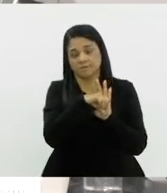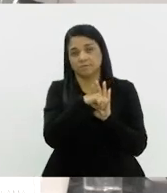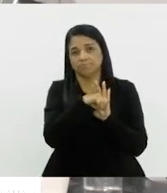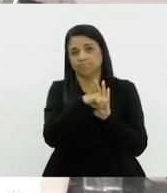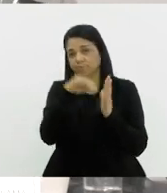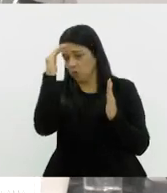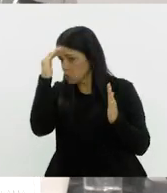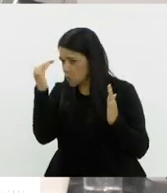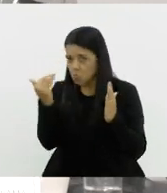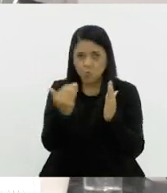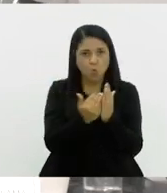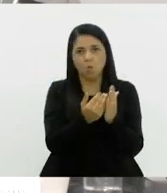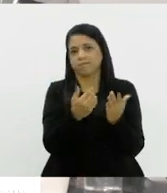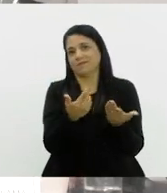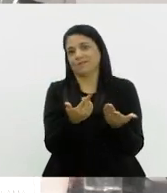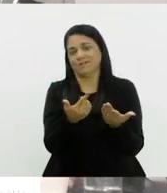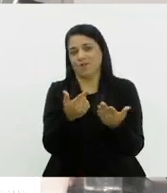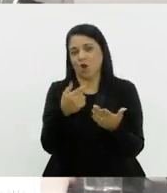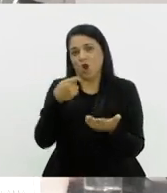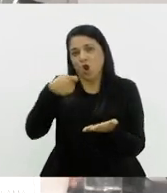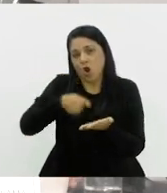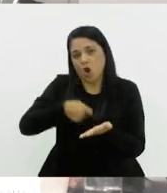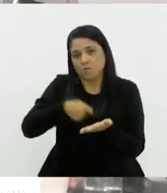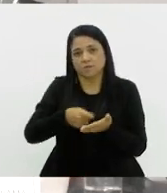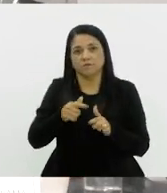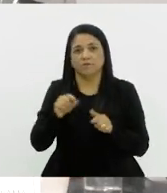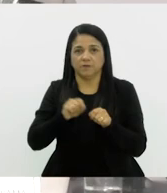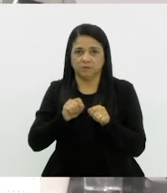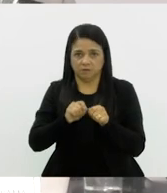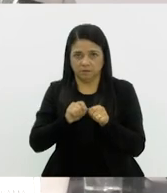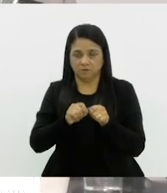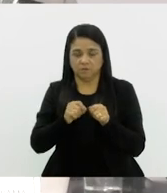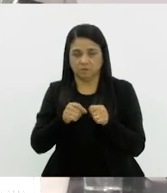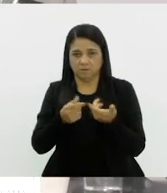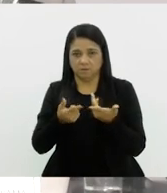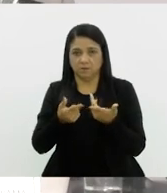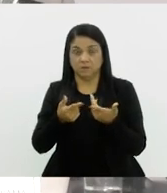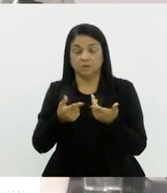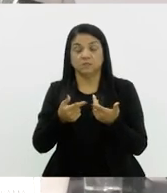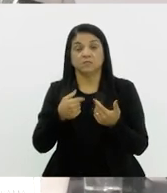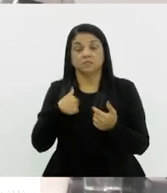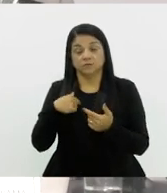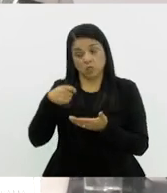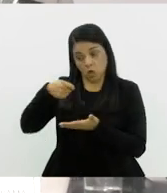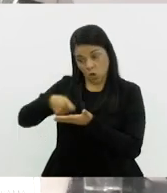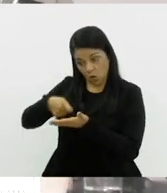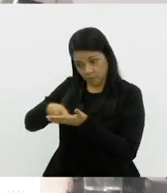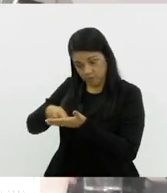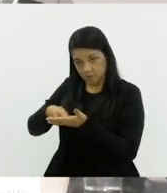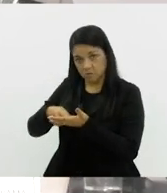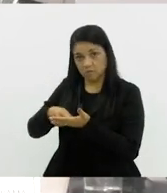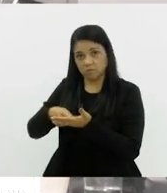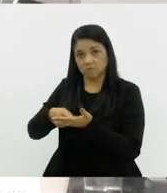descumprimento da obrigação de fazer. Né? Quando você tem uma obrigação de fazer alguma coisa e não